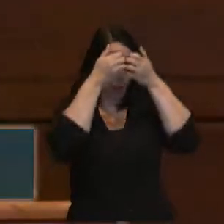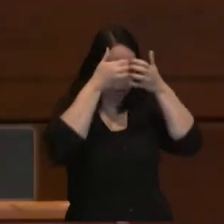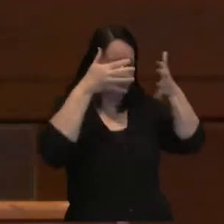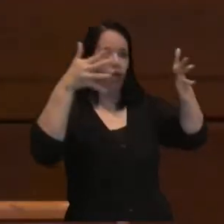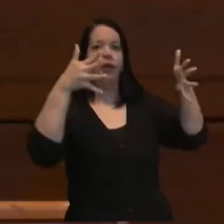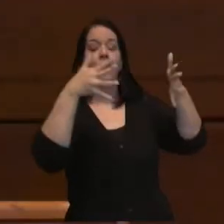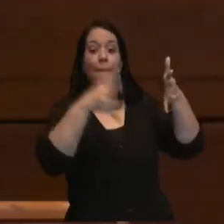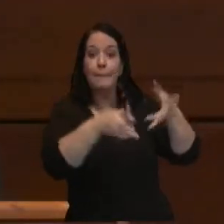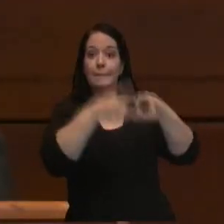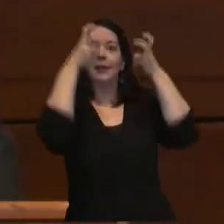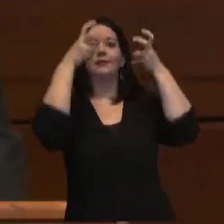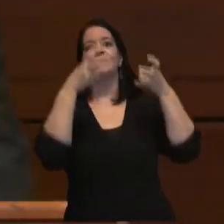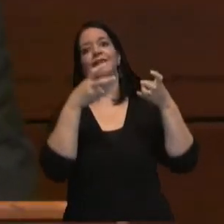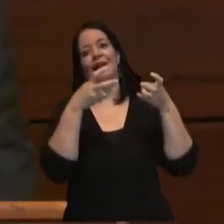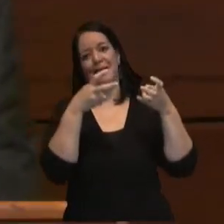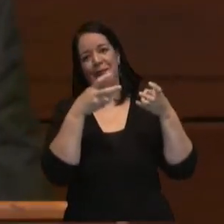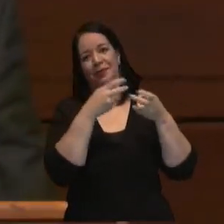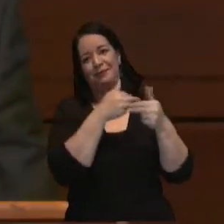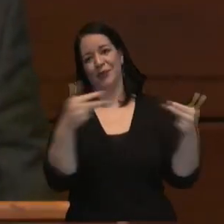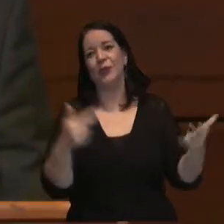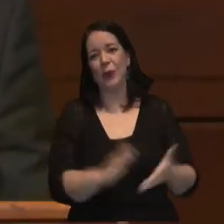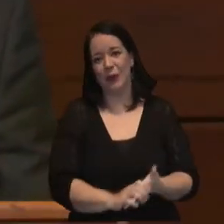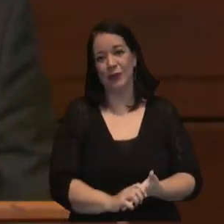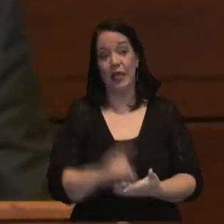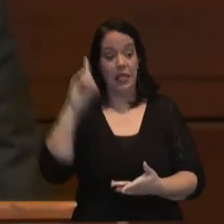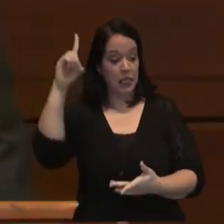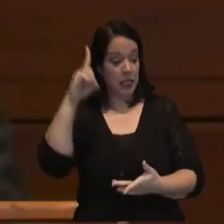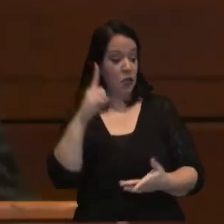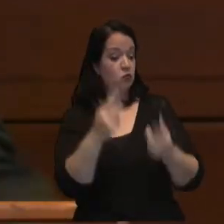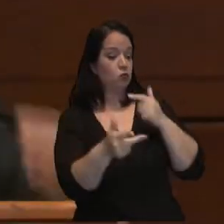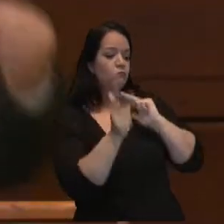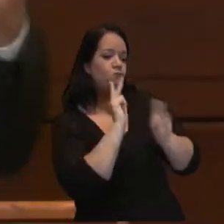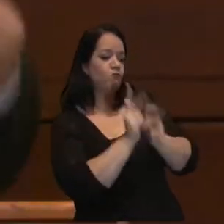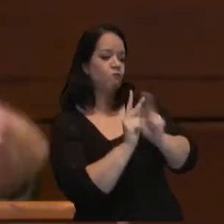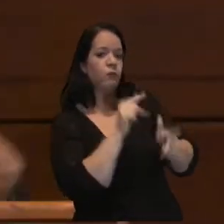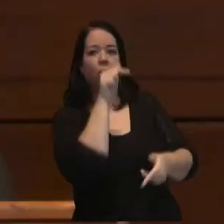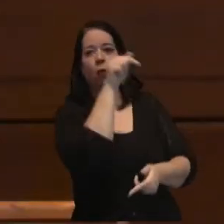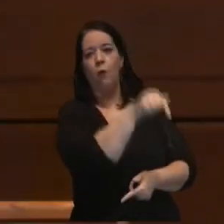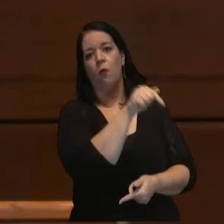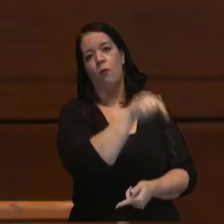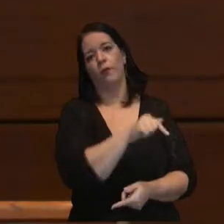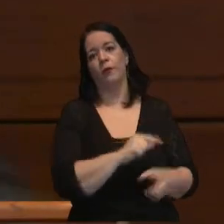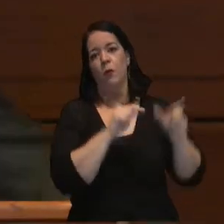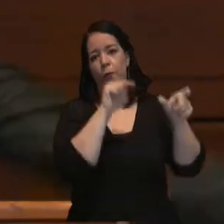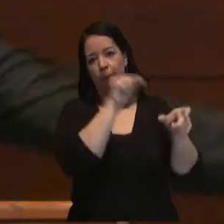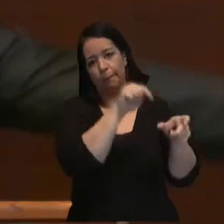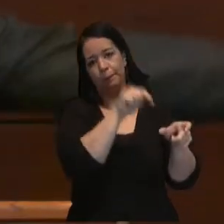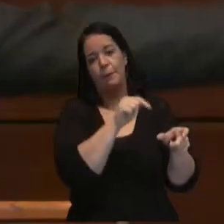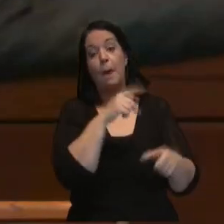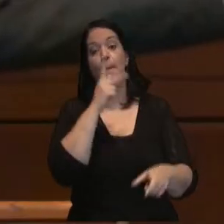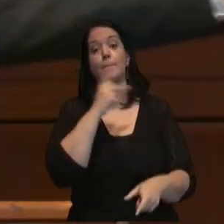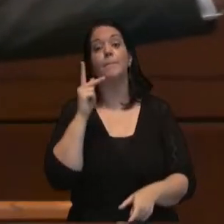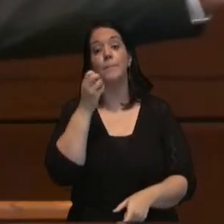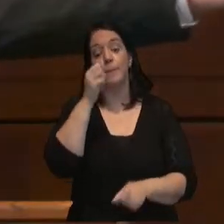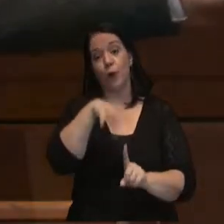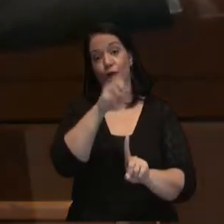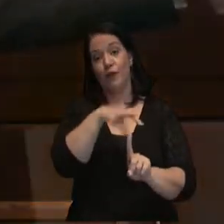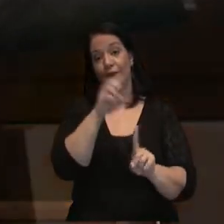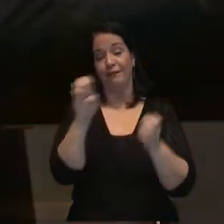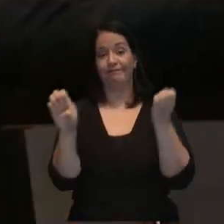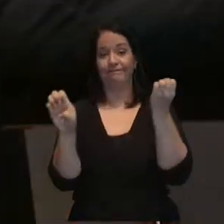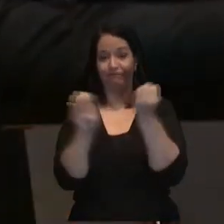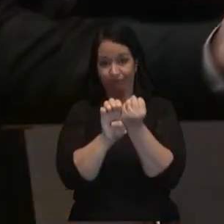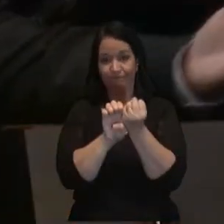homem de Deus, com quem Deus fala de uma maneira especial. E eu quero dizer nesta manhã, meus queridos, que todos nós,